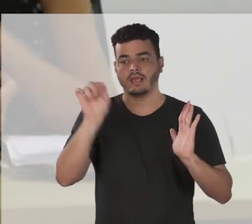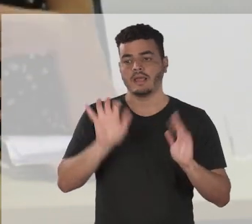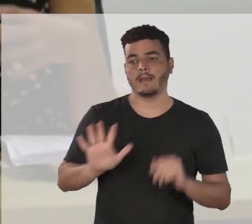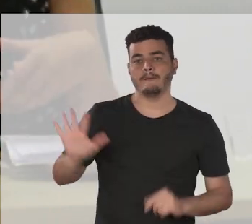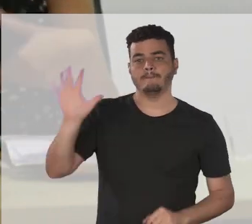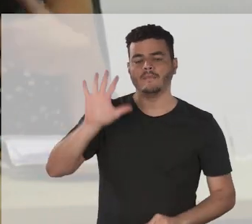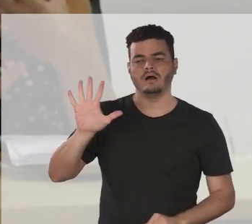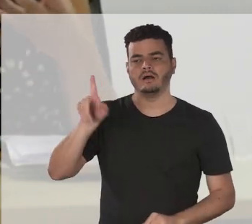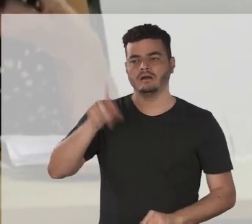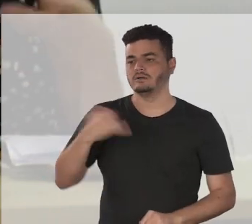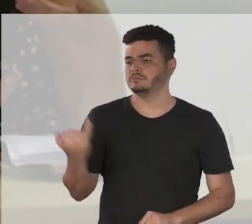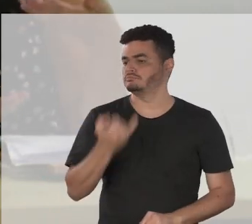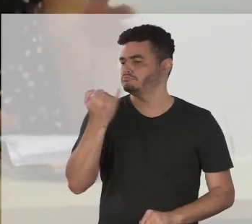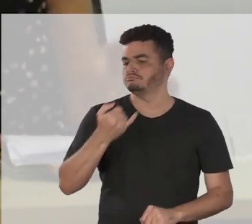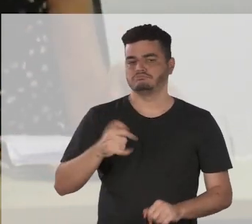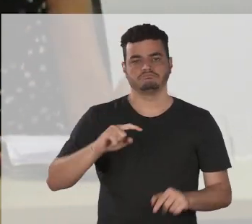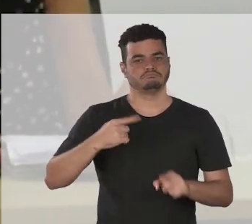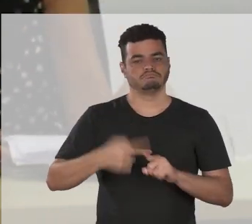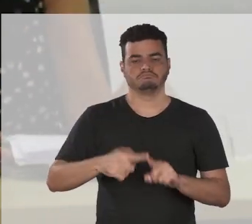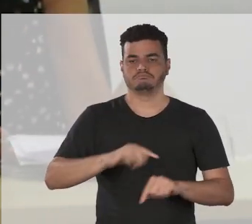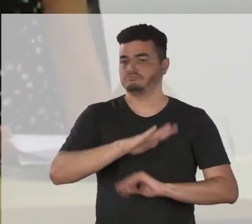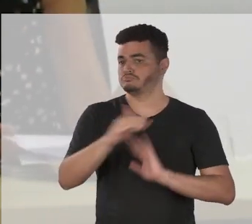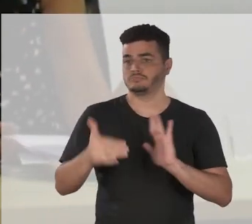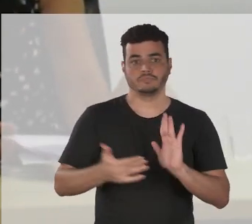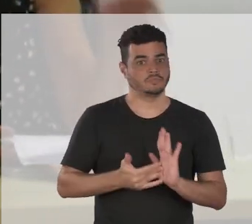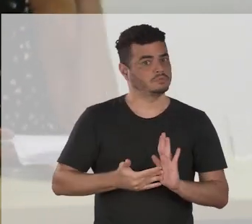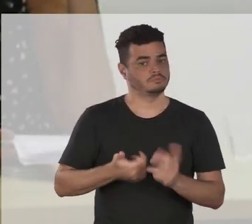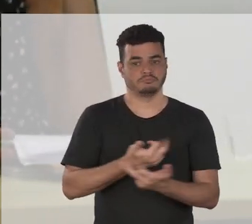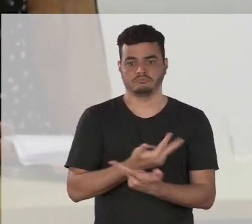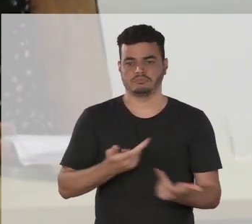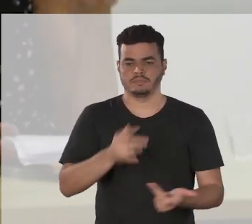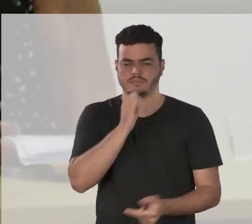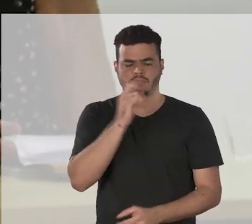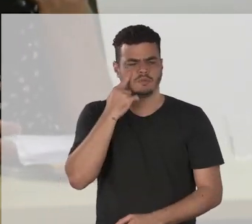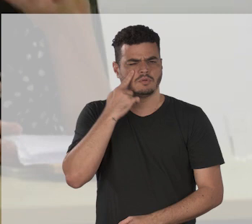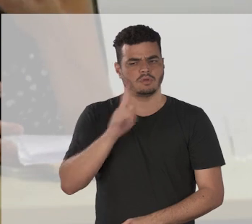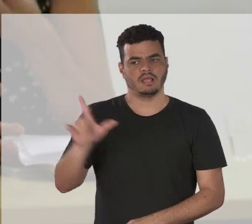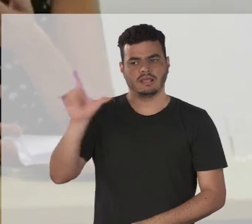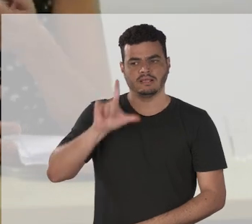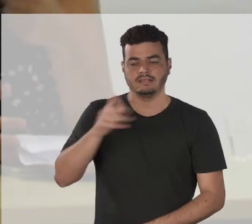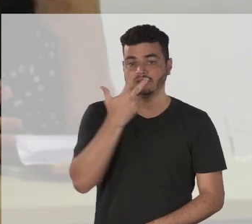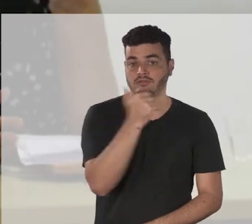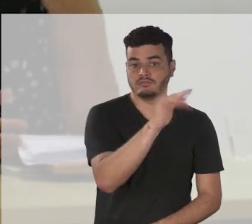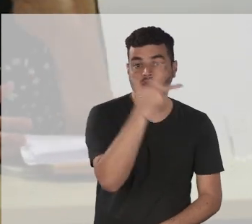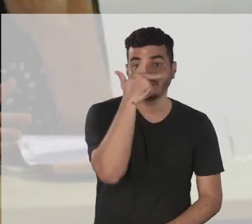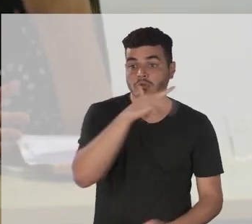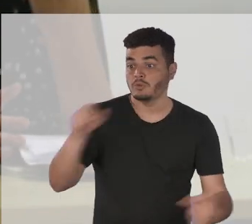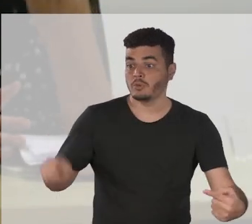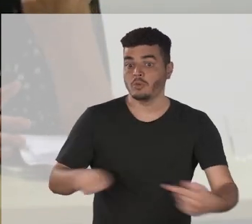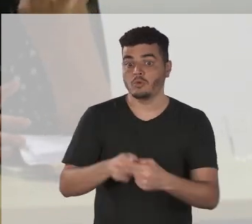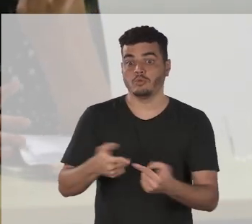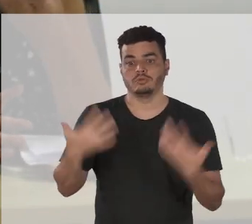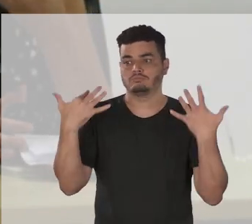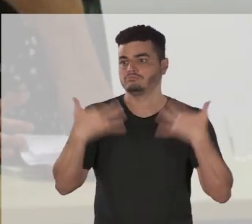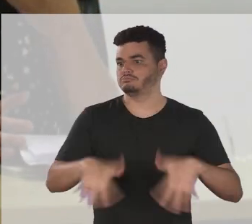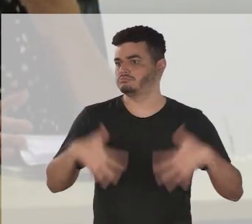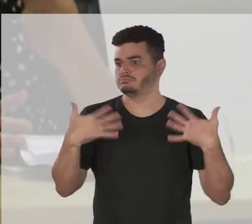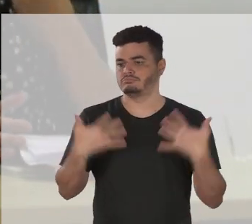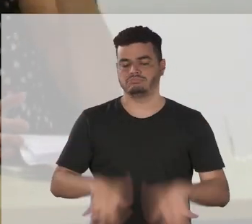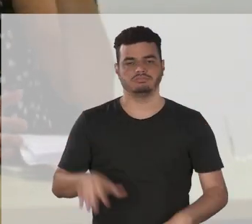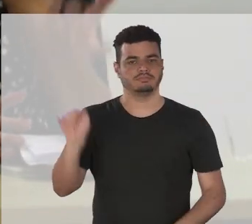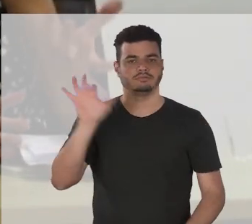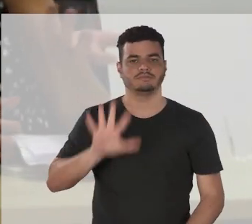mas, creio que em todos, né, os formatos, porque na literatura infantil entra a imagem. Porque não é